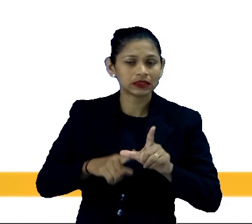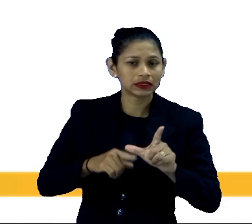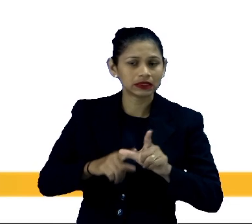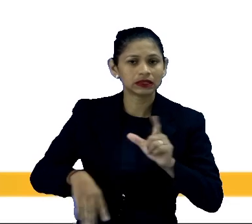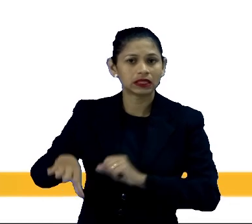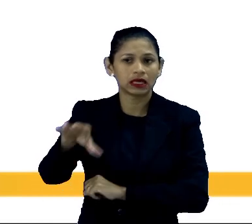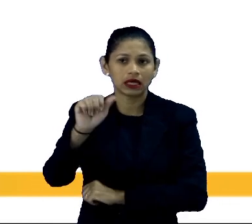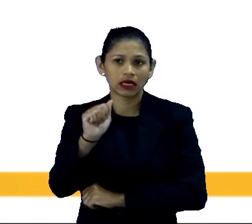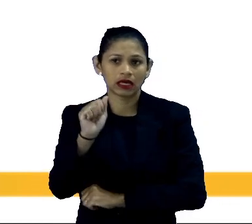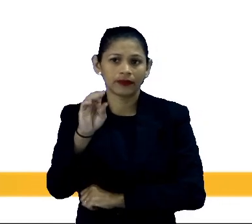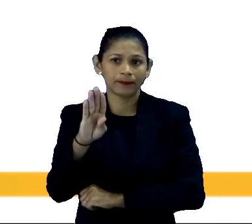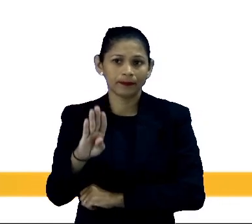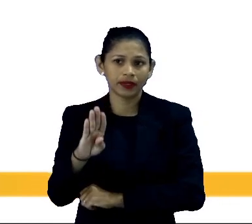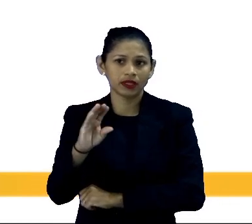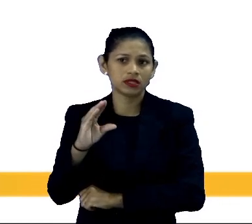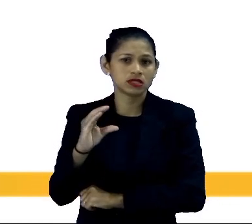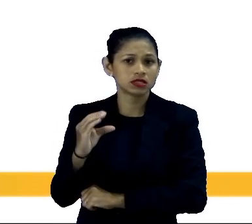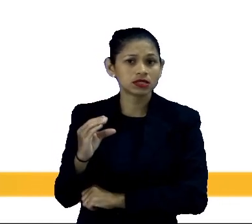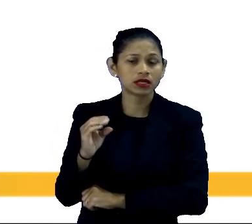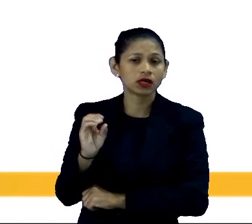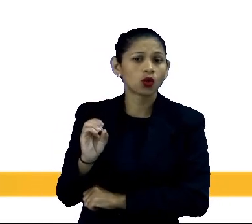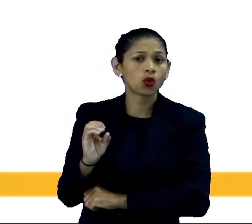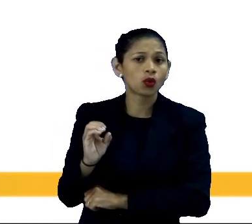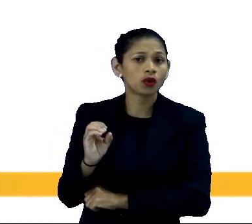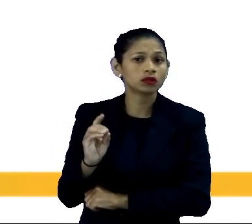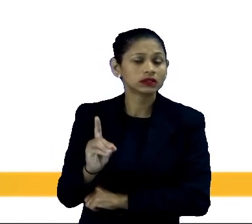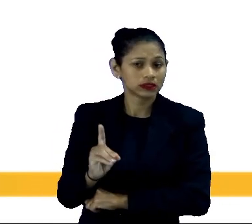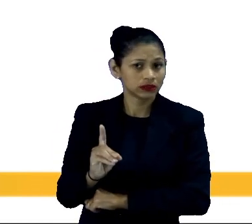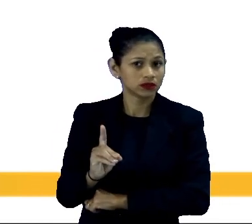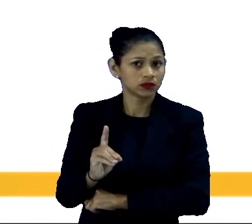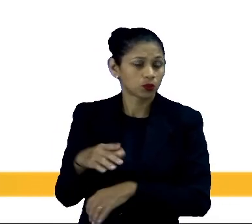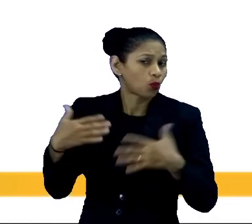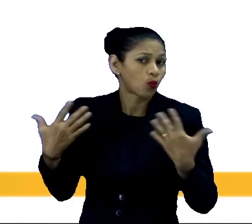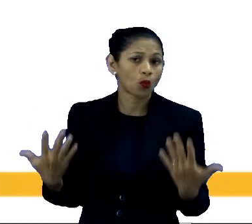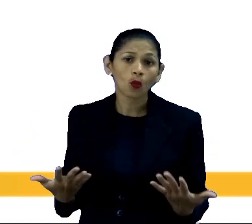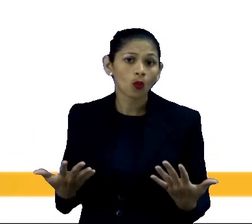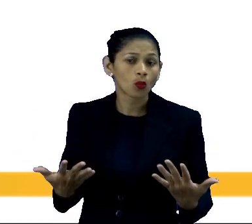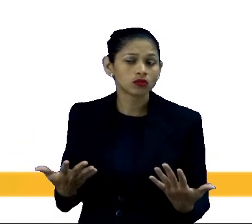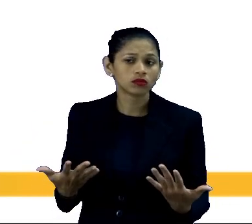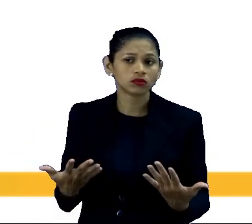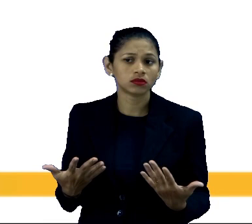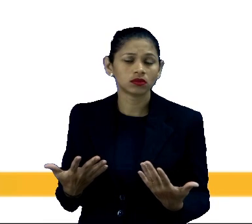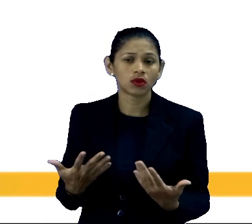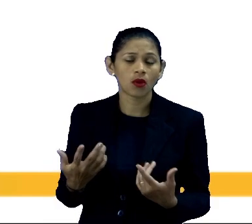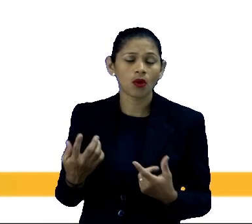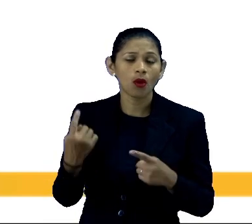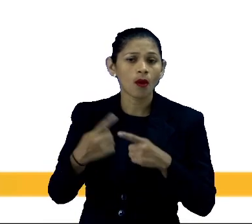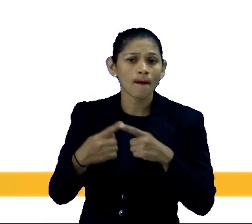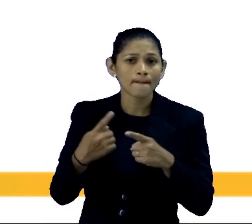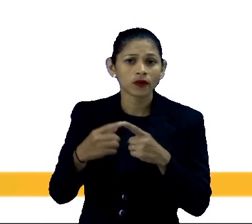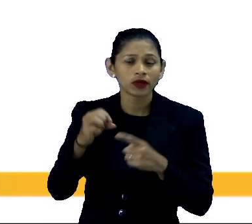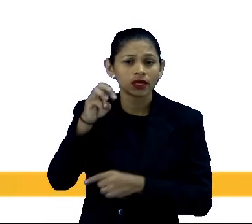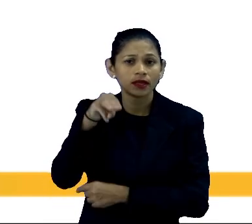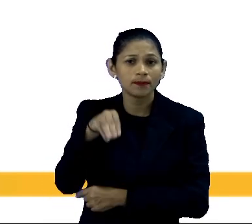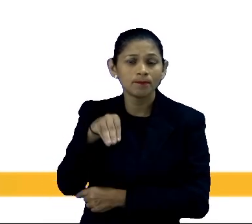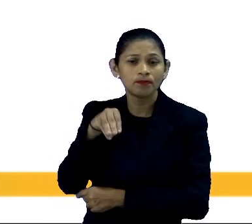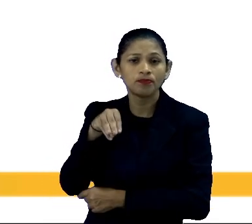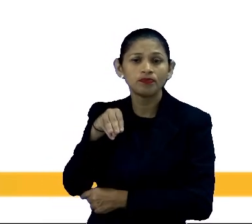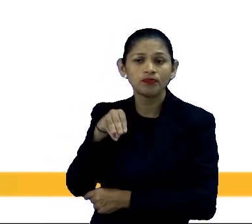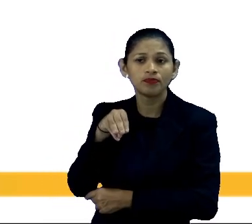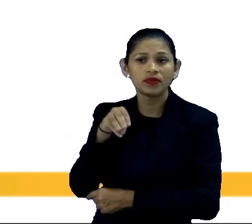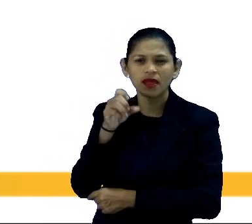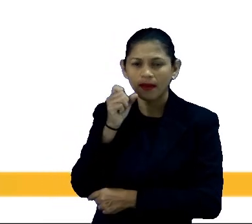mais rápido. Ou D, porque queria escapar dos meninos. Por que o sapo inventou todas aquelas mentiras, né? Sobre a faca,